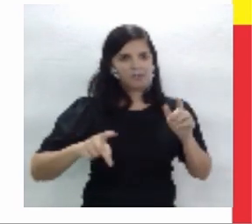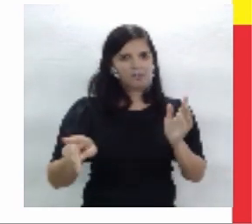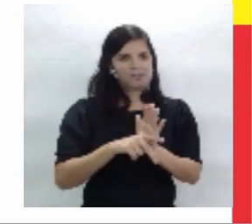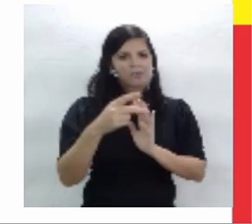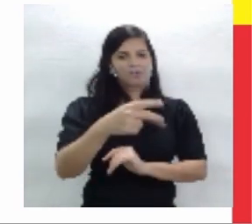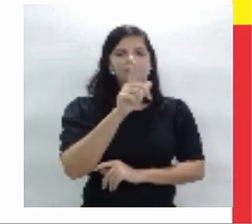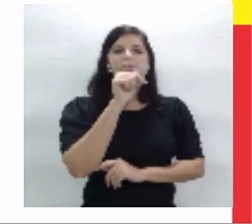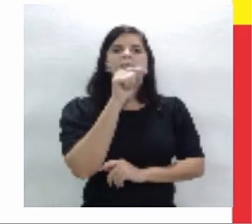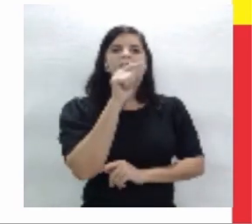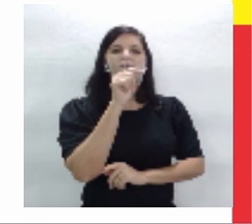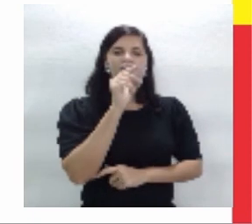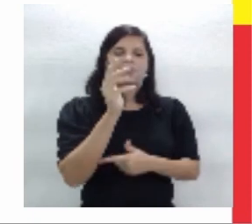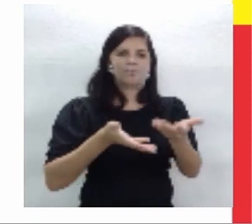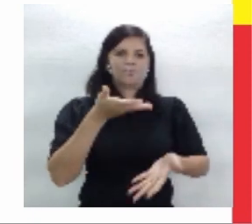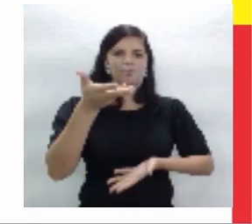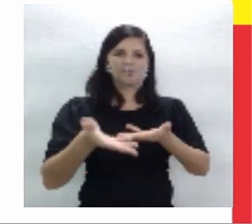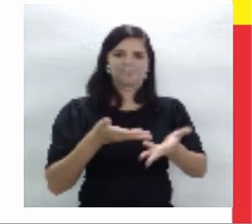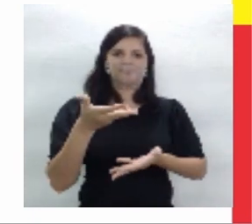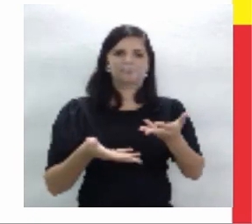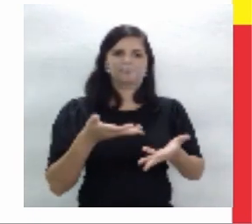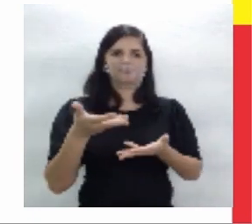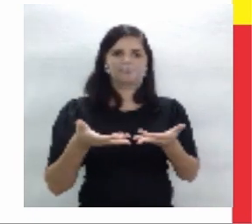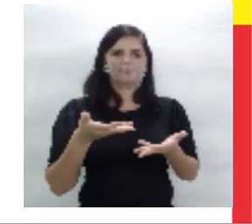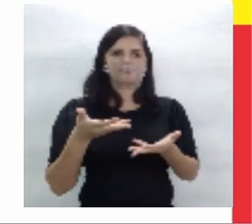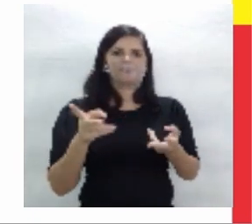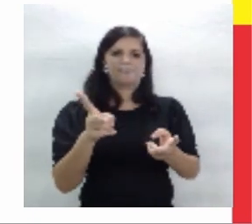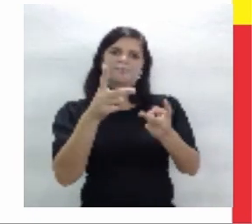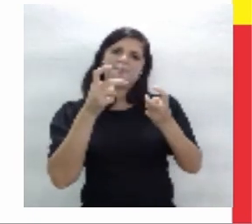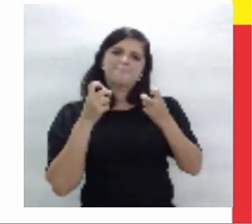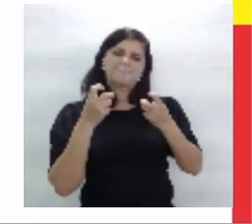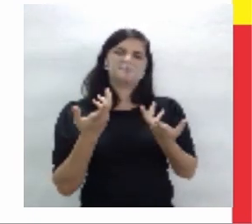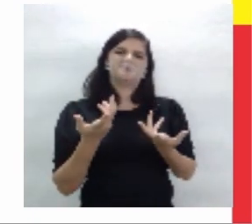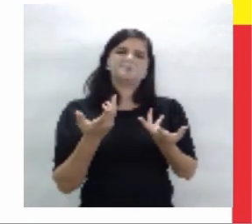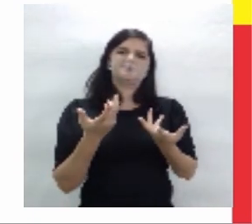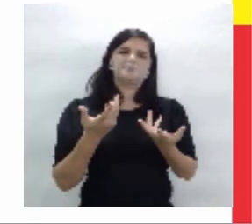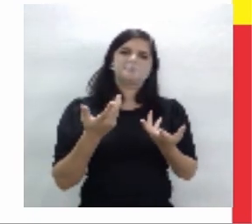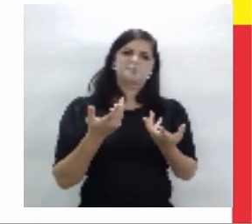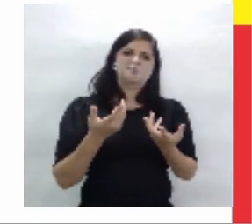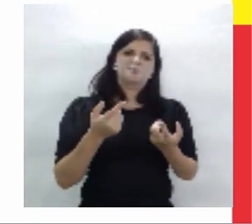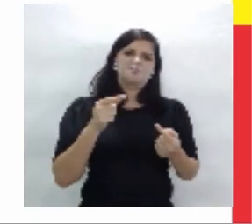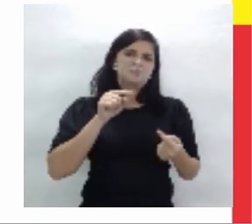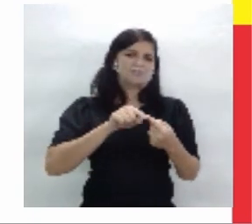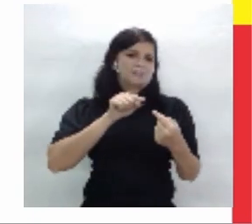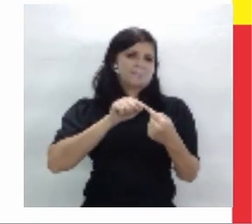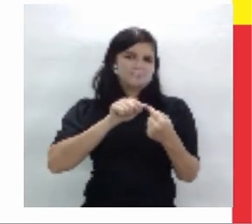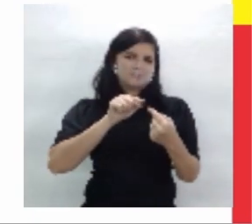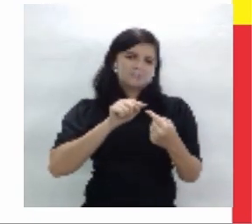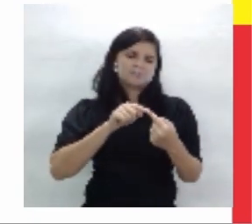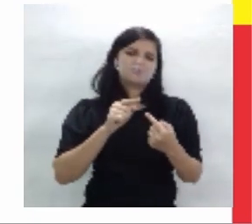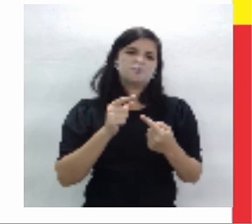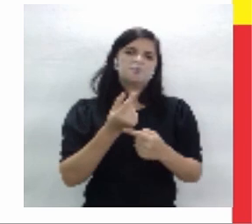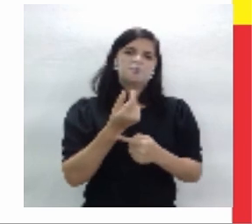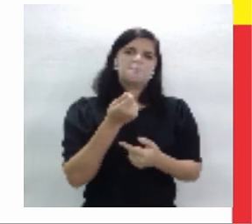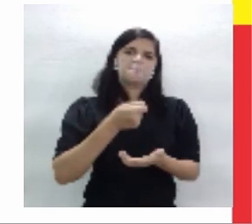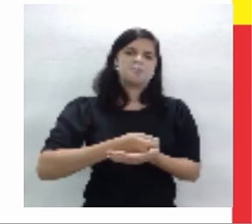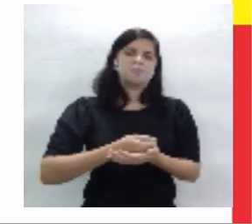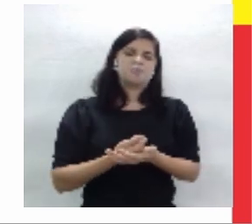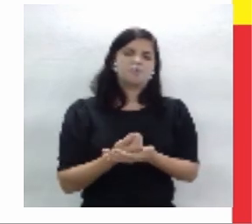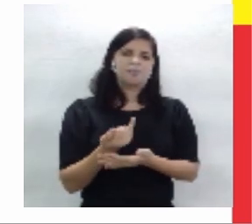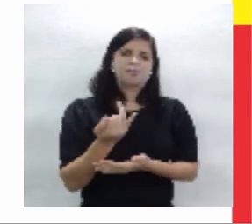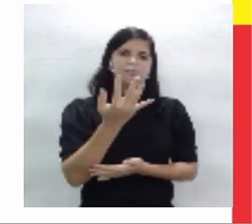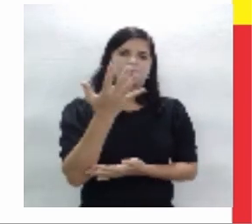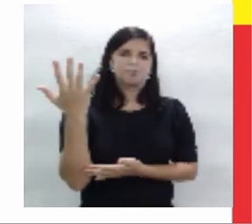tá? A determinação, a gente observa, né, que existe uma determinação para um valor de cobrança, tá? E